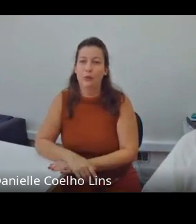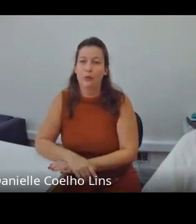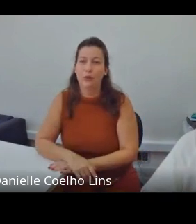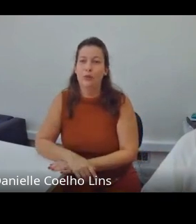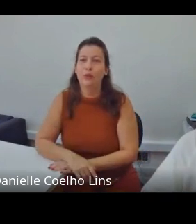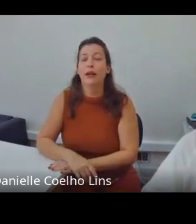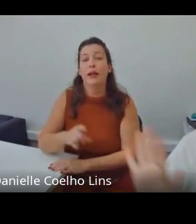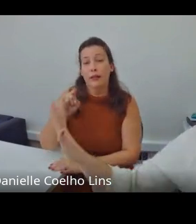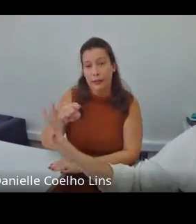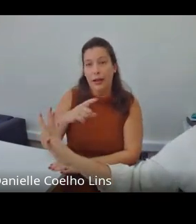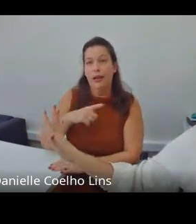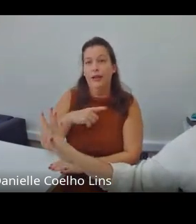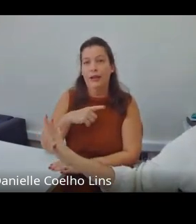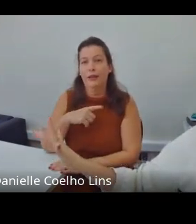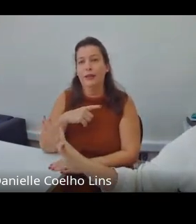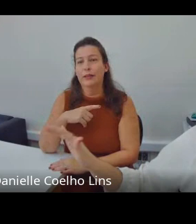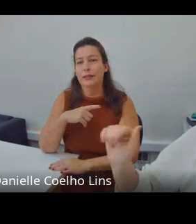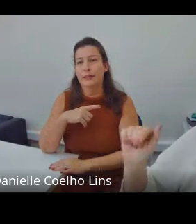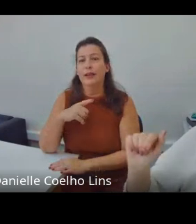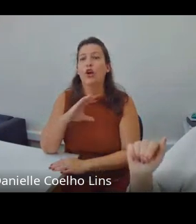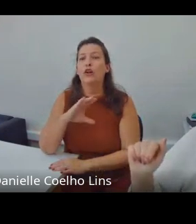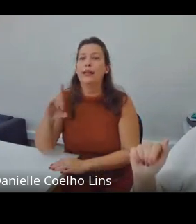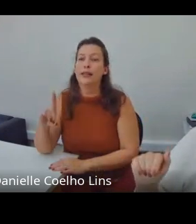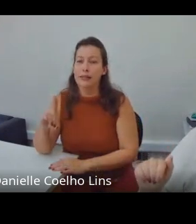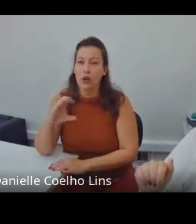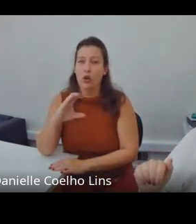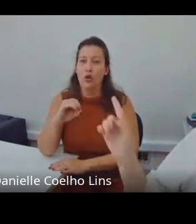Está ali, a coordenação Copete. Espera aí.